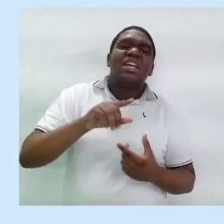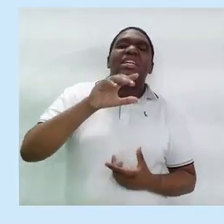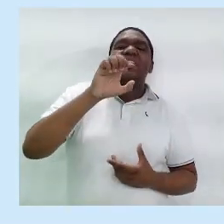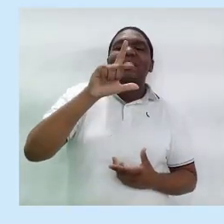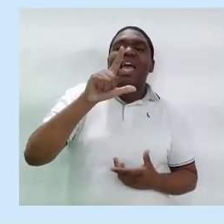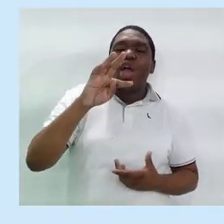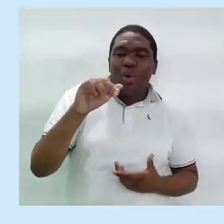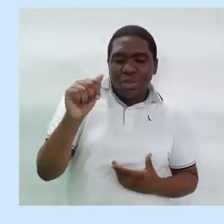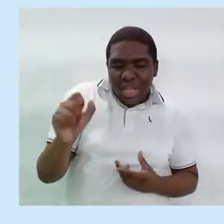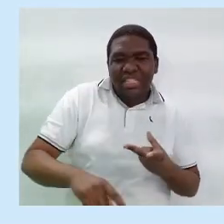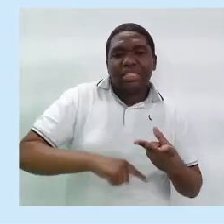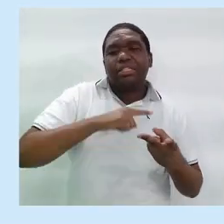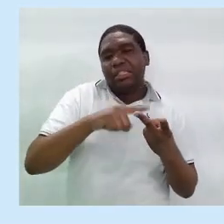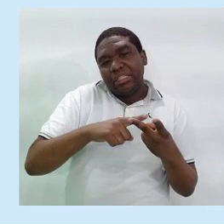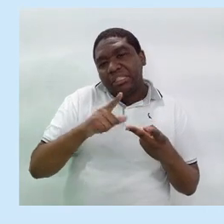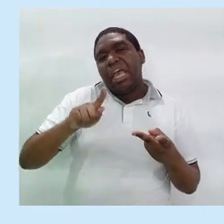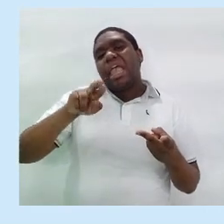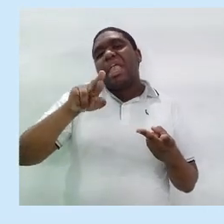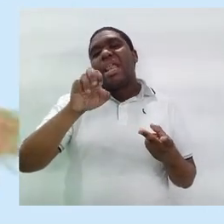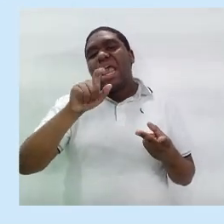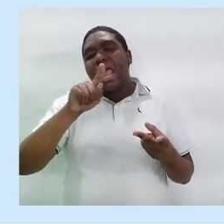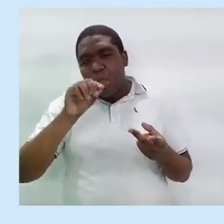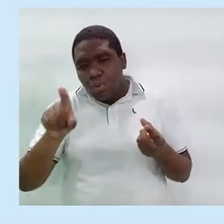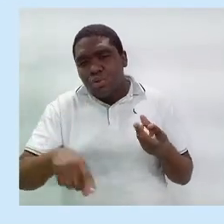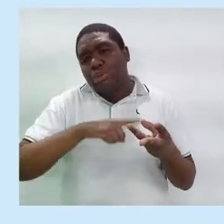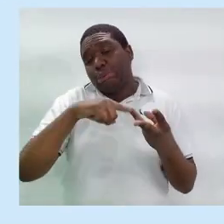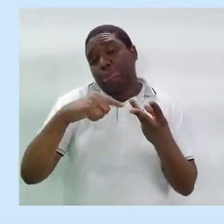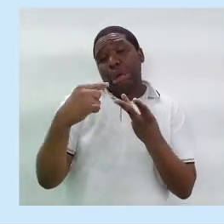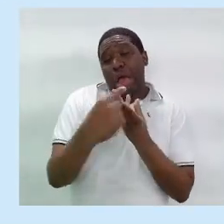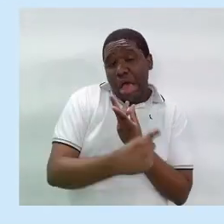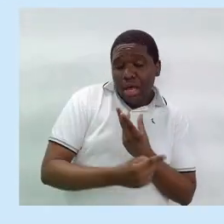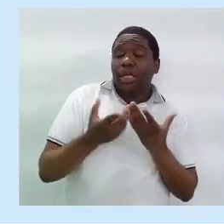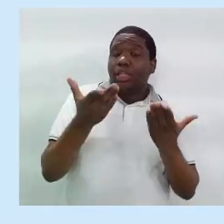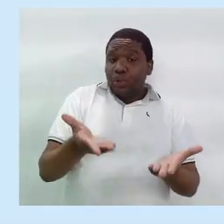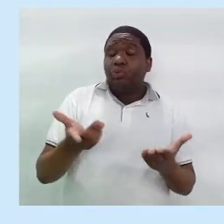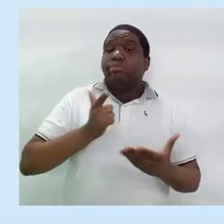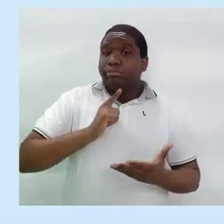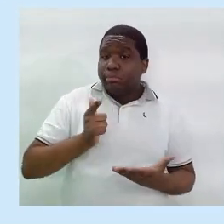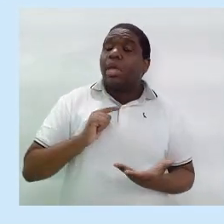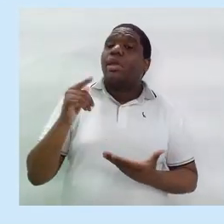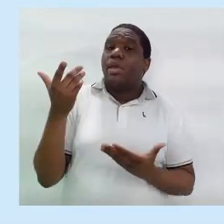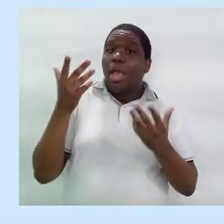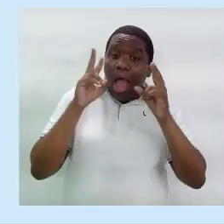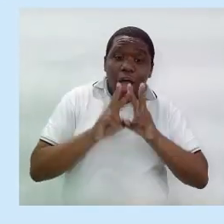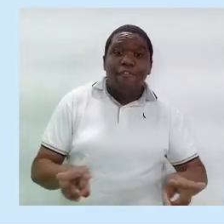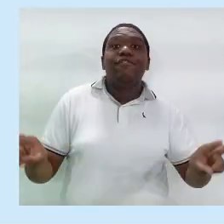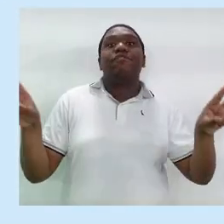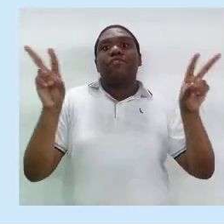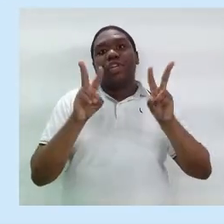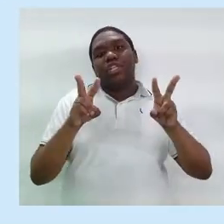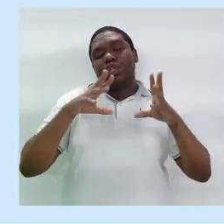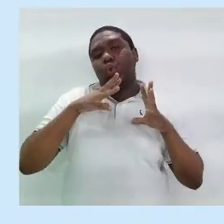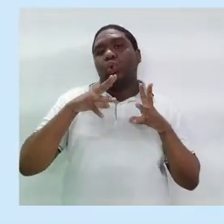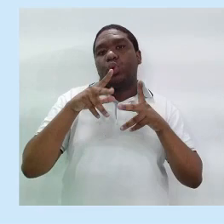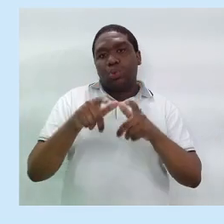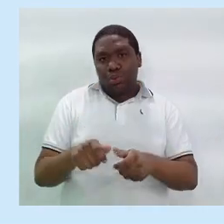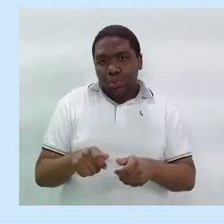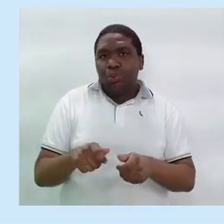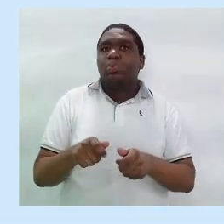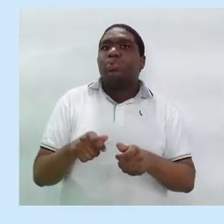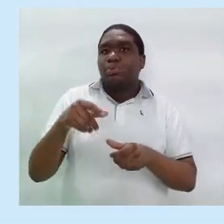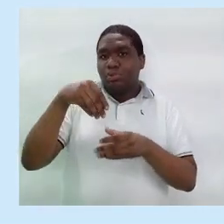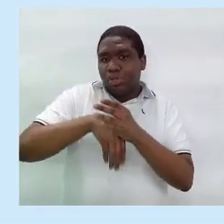assírios, gregos. Então tudo isso aqui constitui a cosmovisão, a visão de mundo